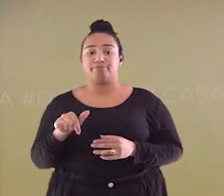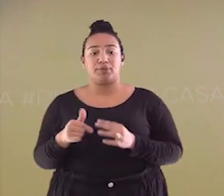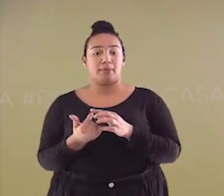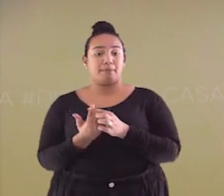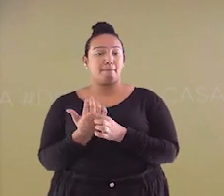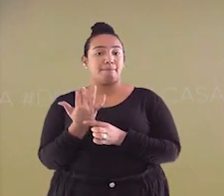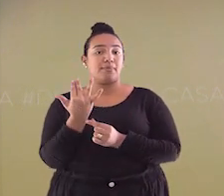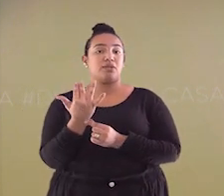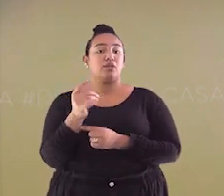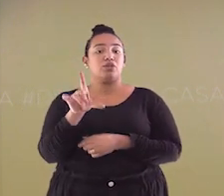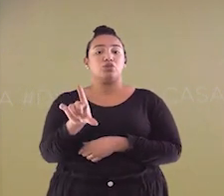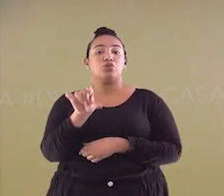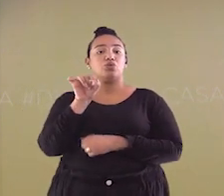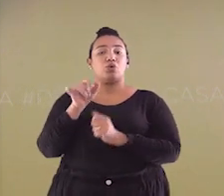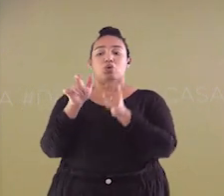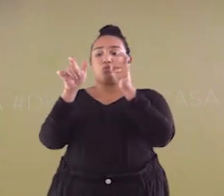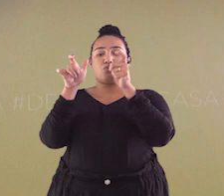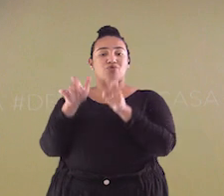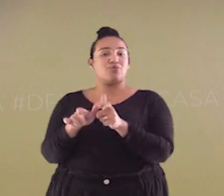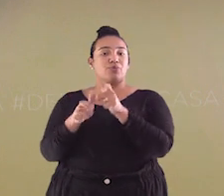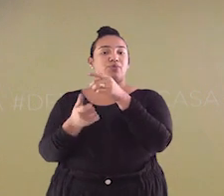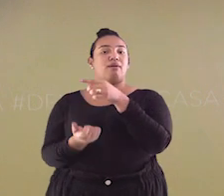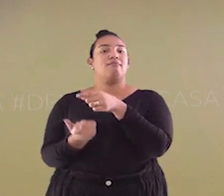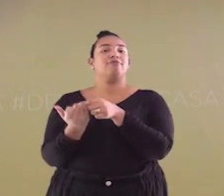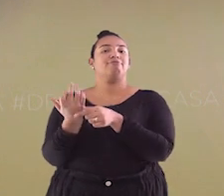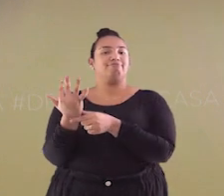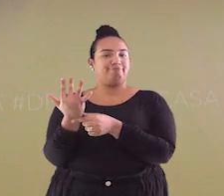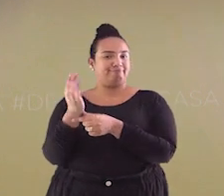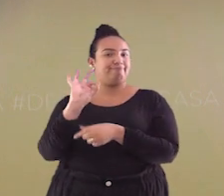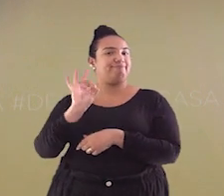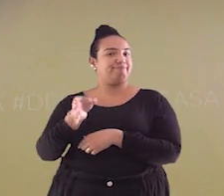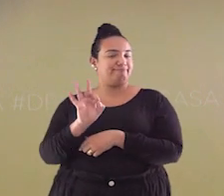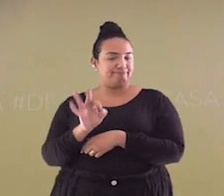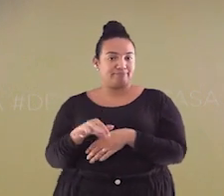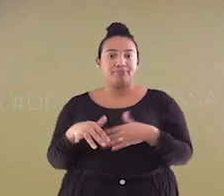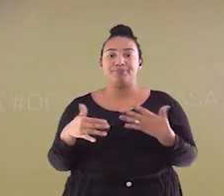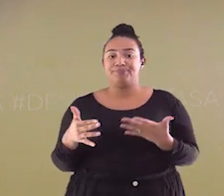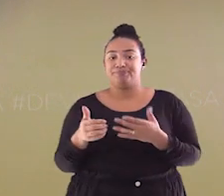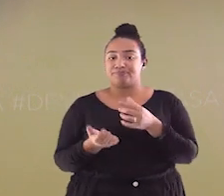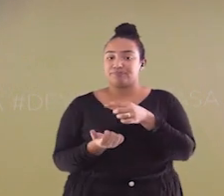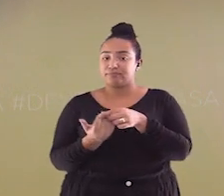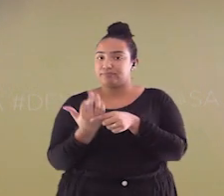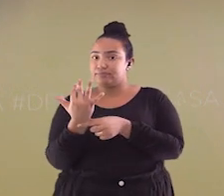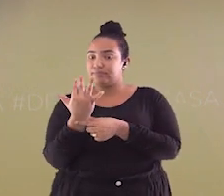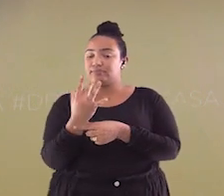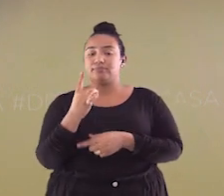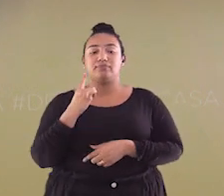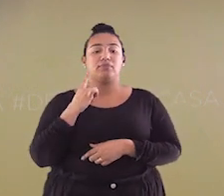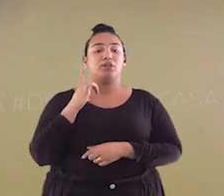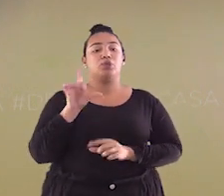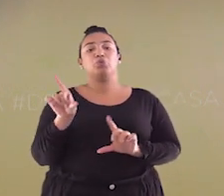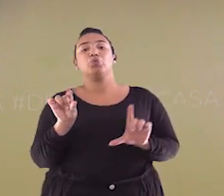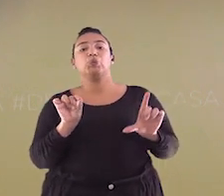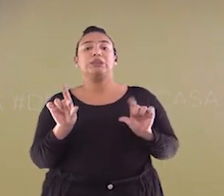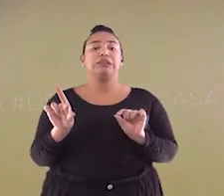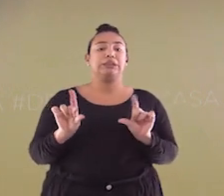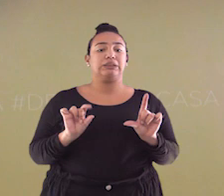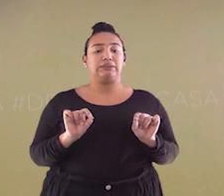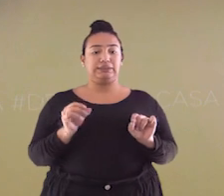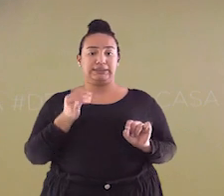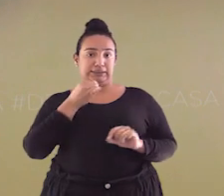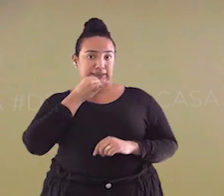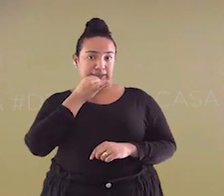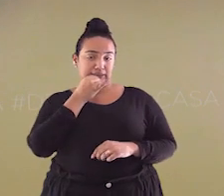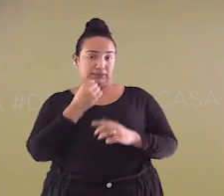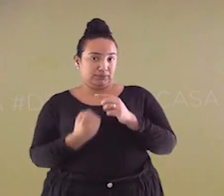plantas escolhem onde vão crescer. É isso mesmo, as plantas apresentam preferência. O pé